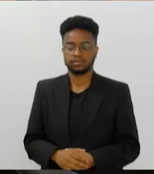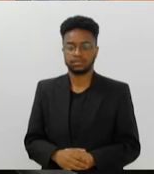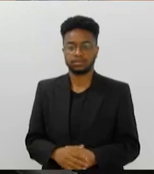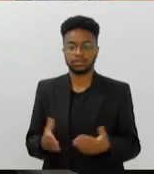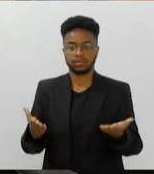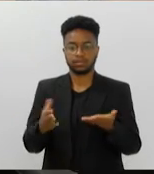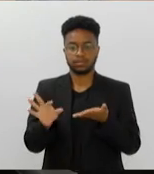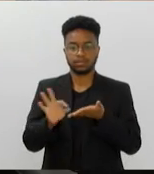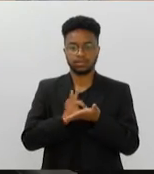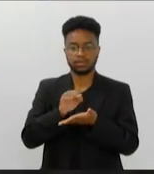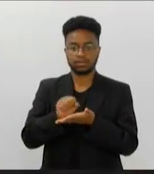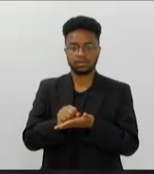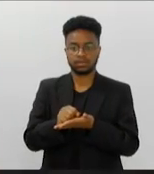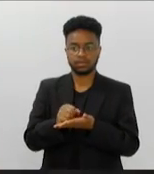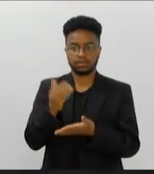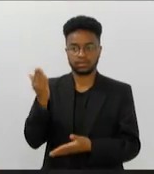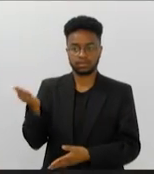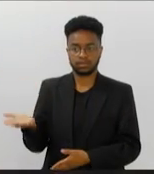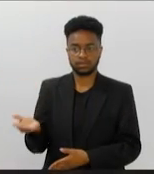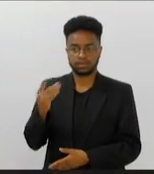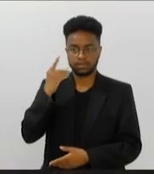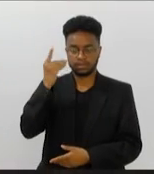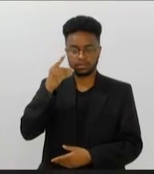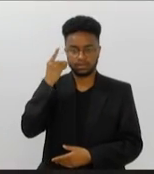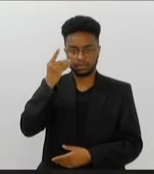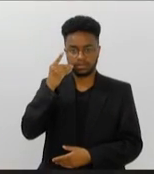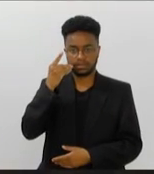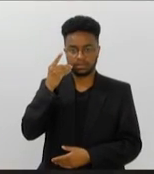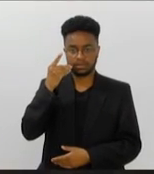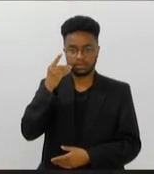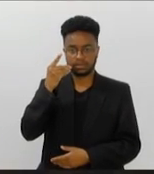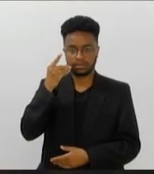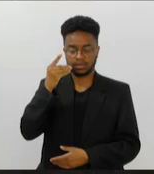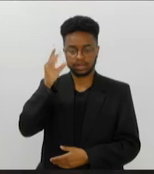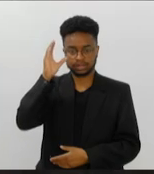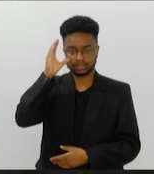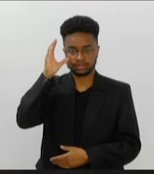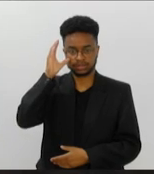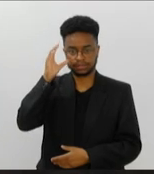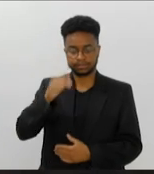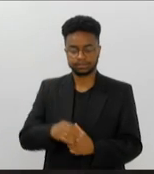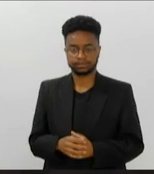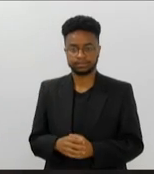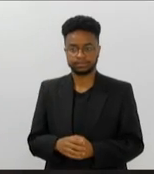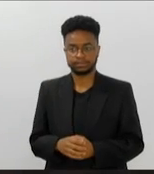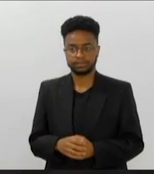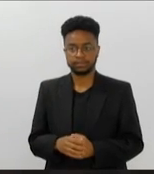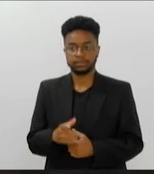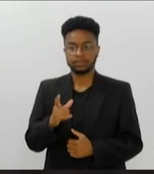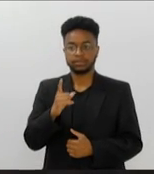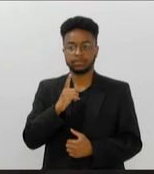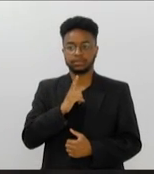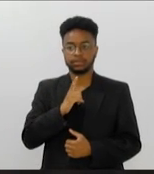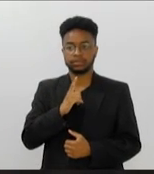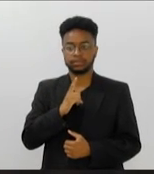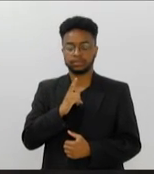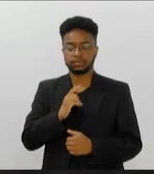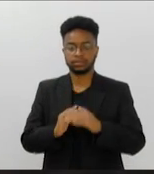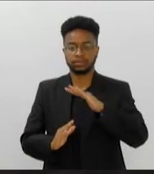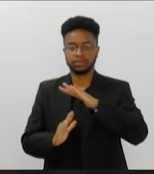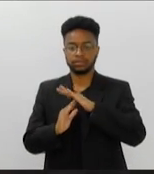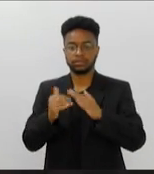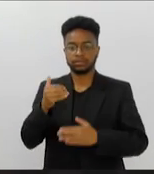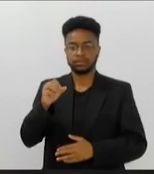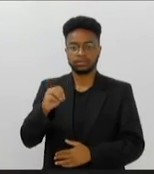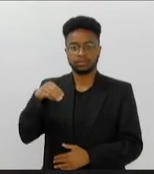Próxima oradora inscrita é a deputada Célia Jordão. Vossa Excelência dispõe de